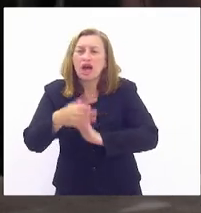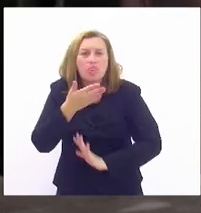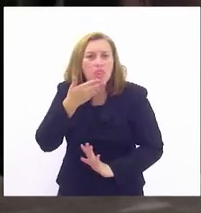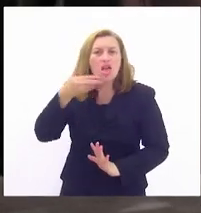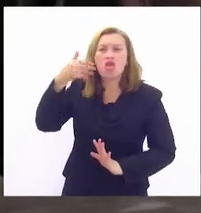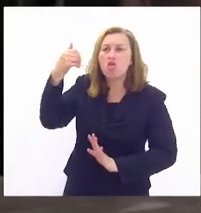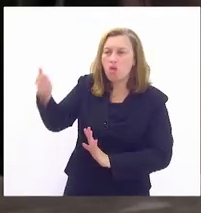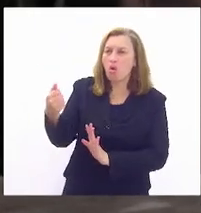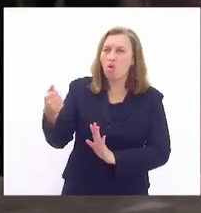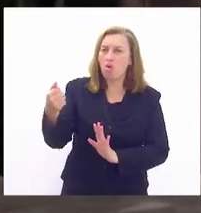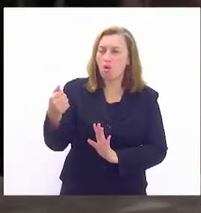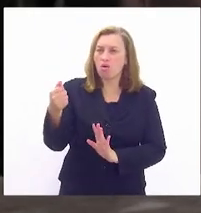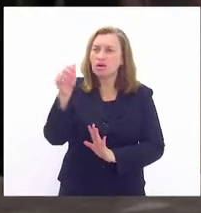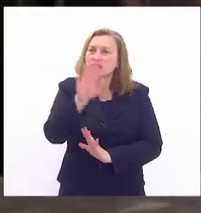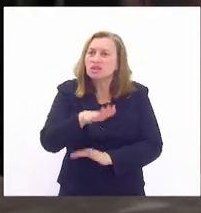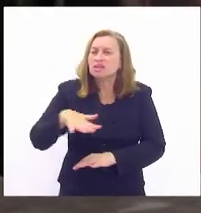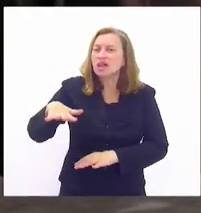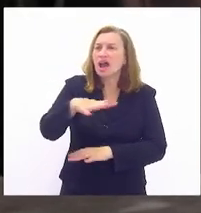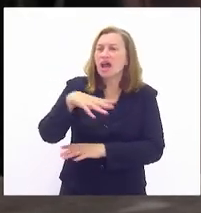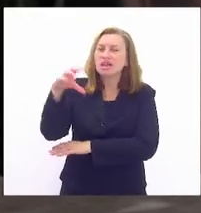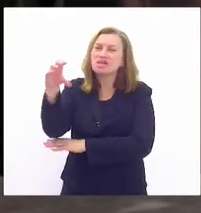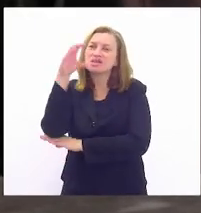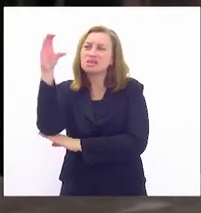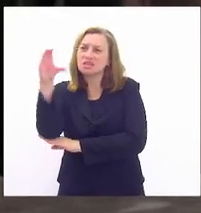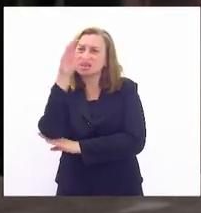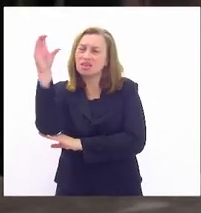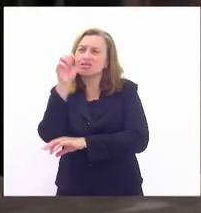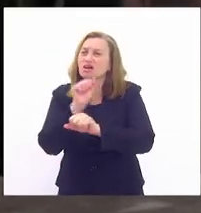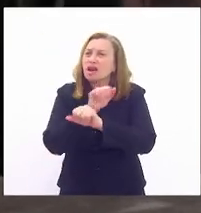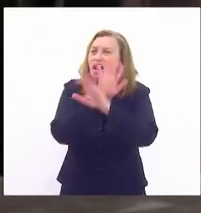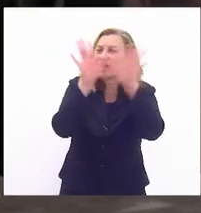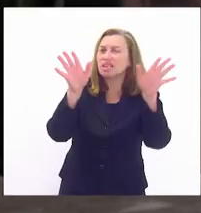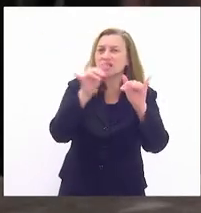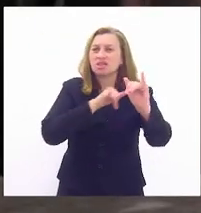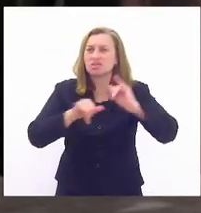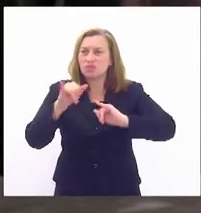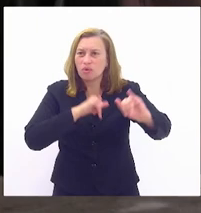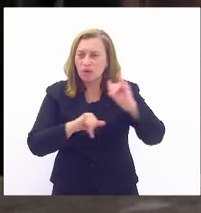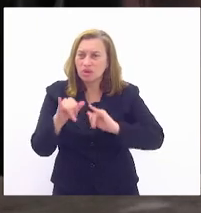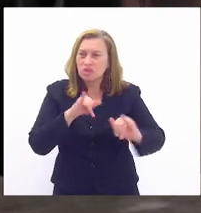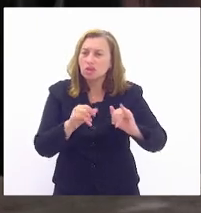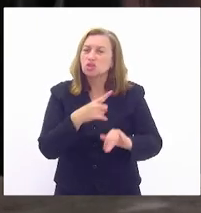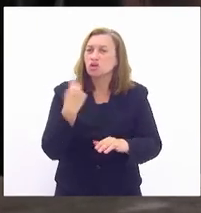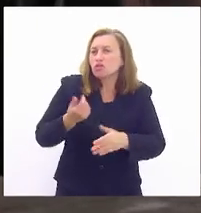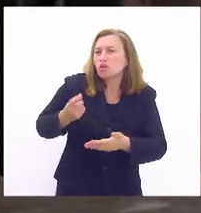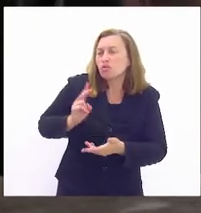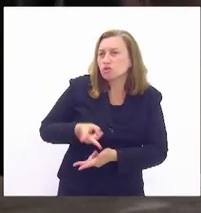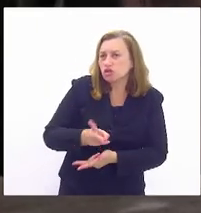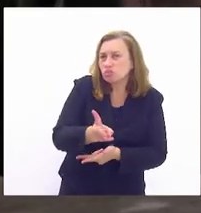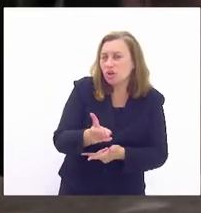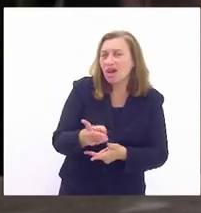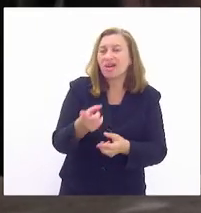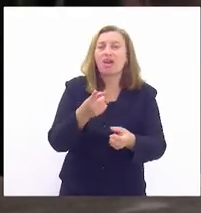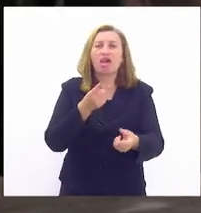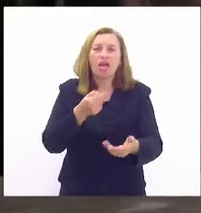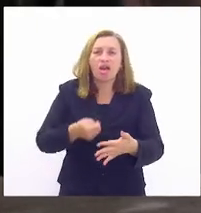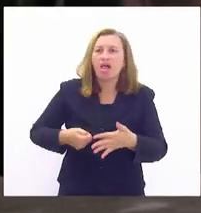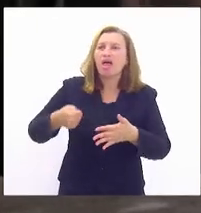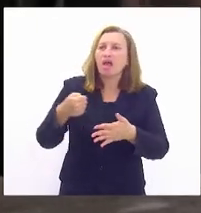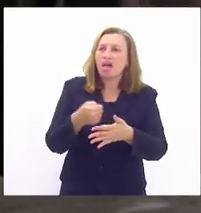rigor científico e mais clareza dos dados que a gente está interpretando. Senão nós vamos continuar aqui, todo mundo brigando,